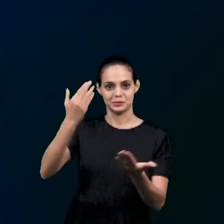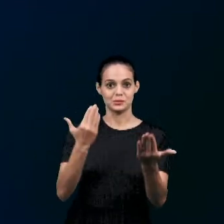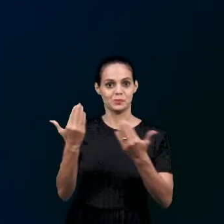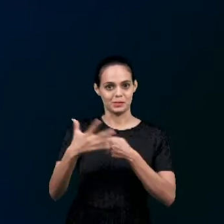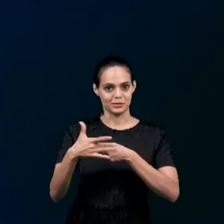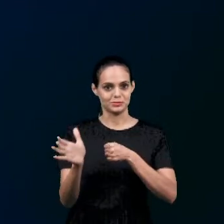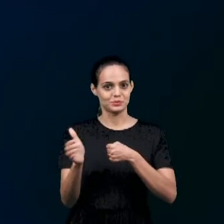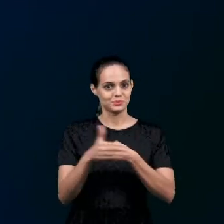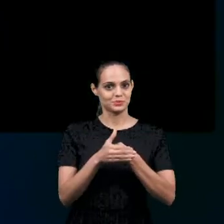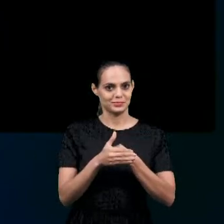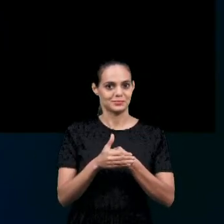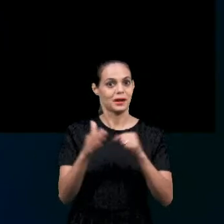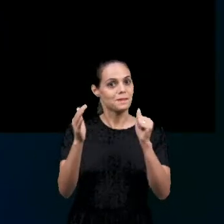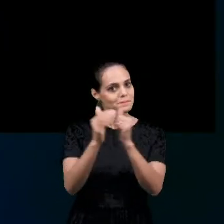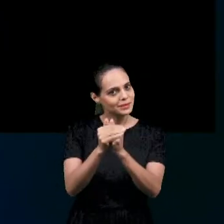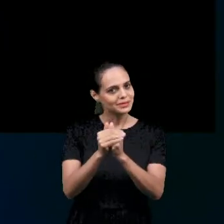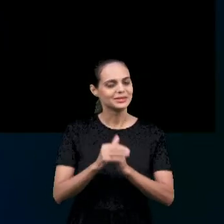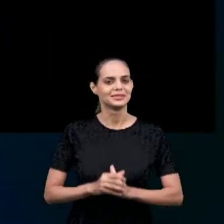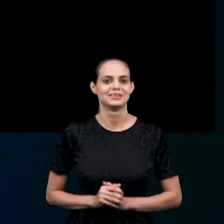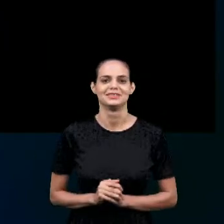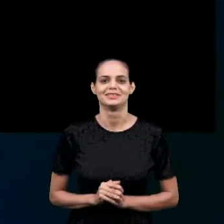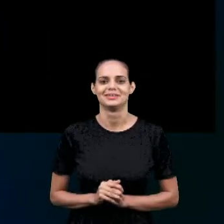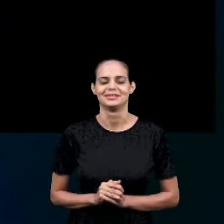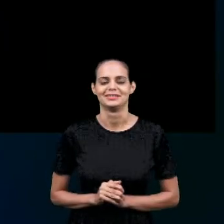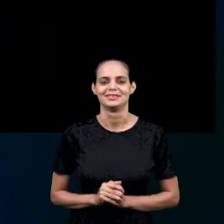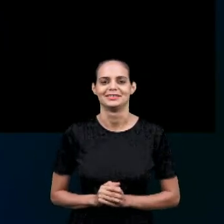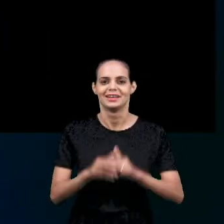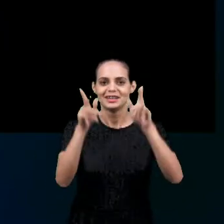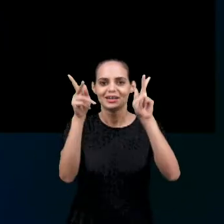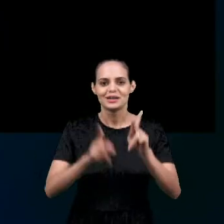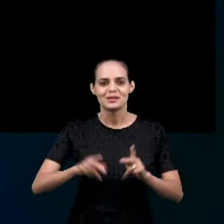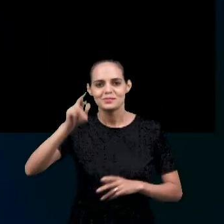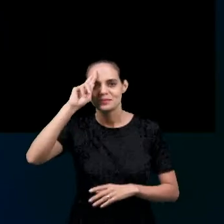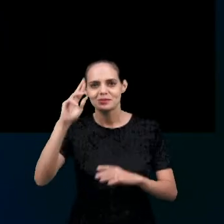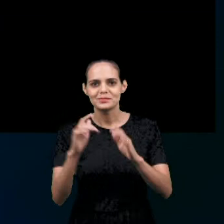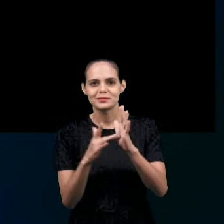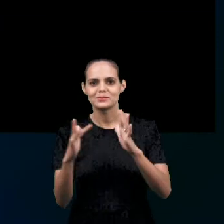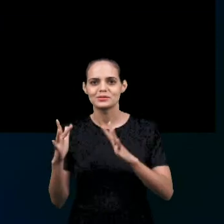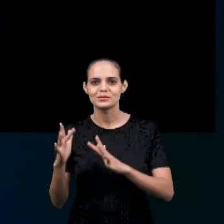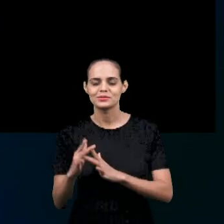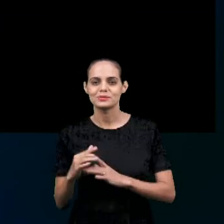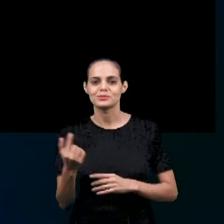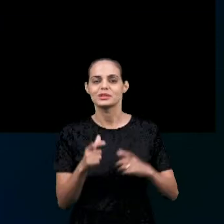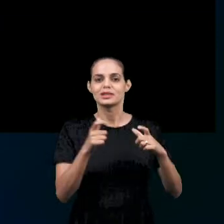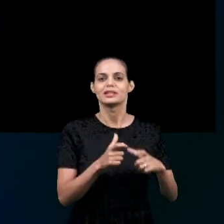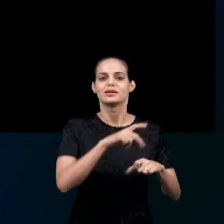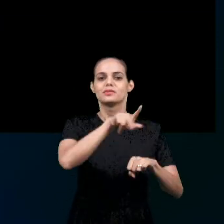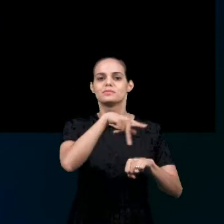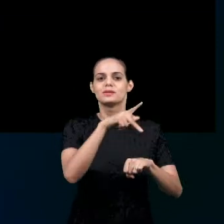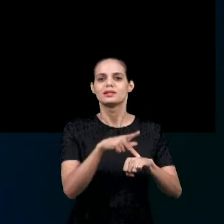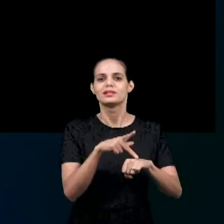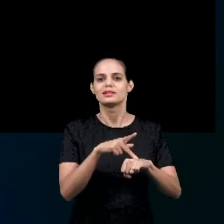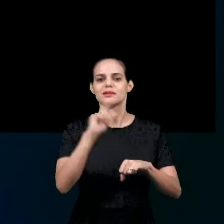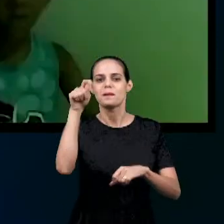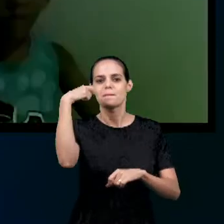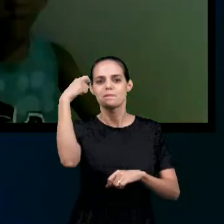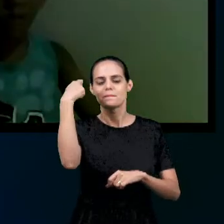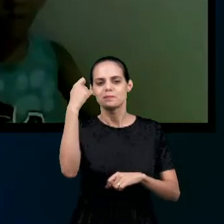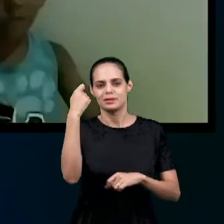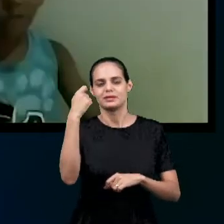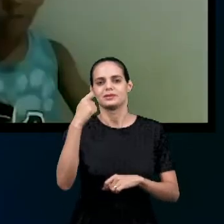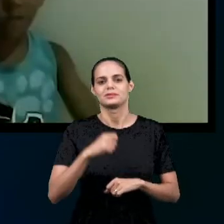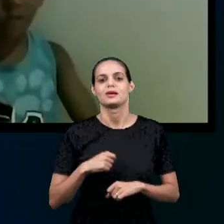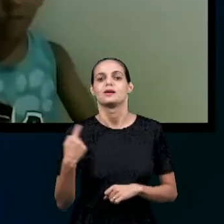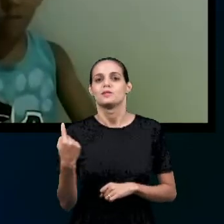Amém. A paz do Senhor. Somos da igreja de Barcelona, de Granollers e de Pamplona. E estamos aqui